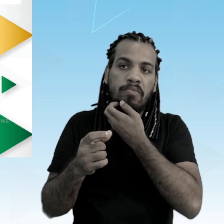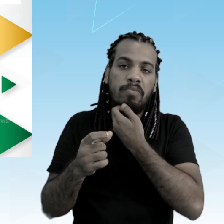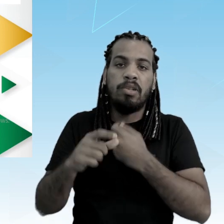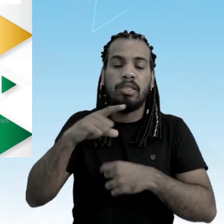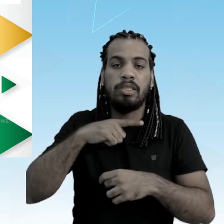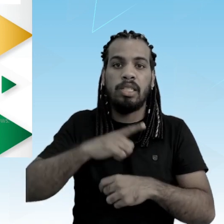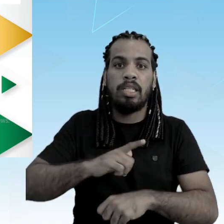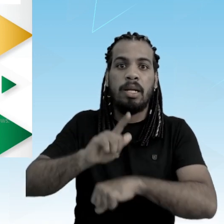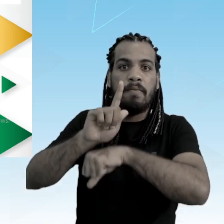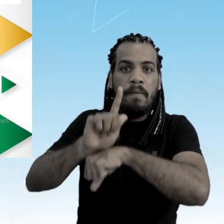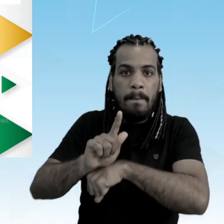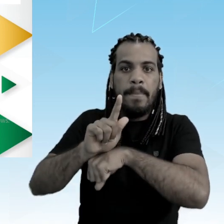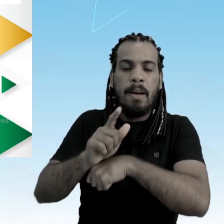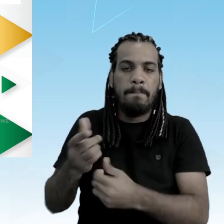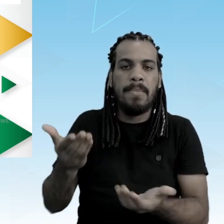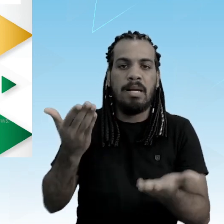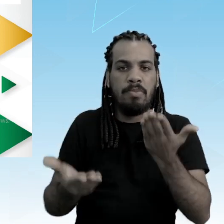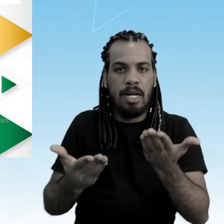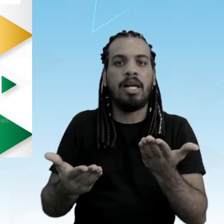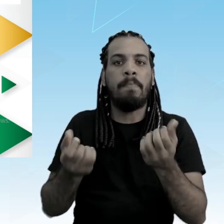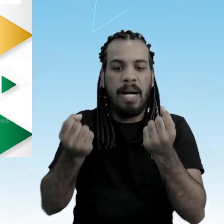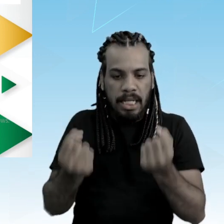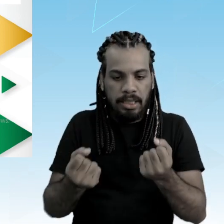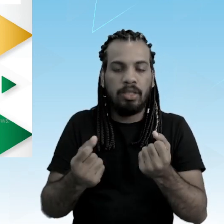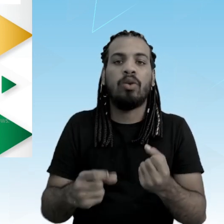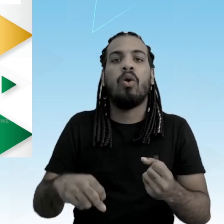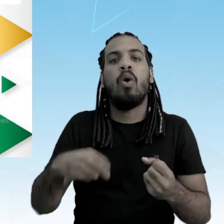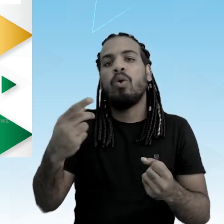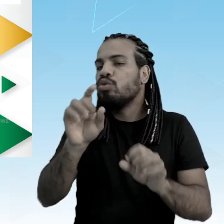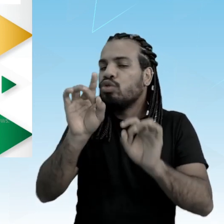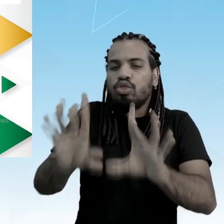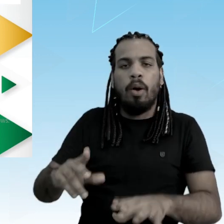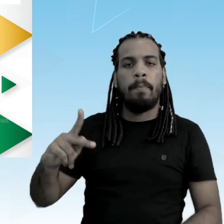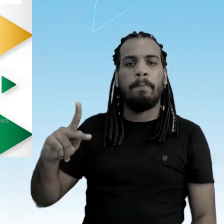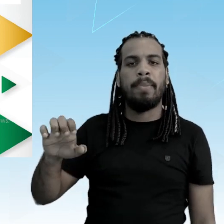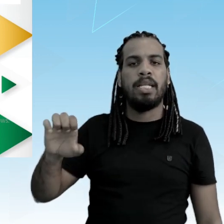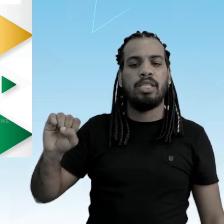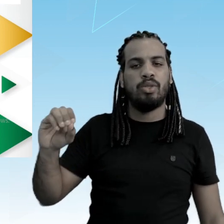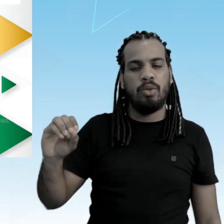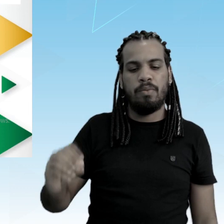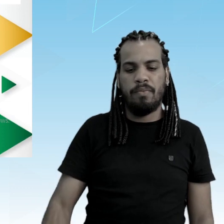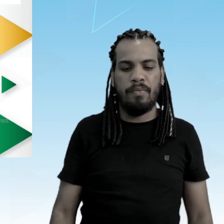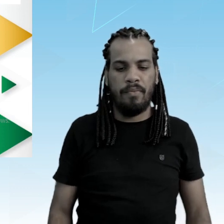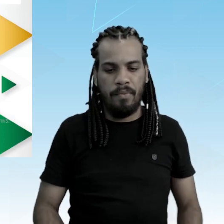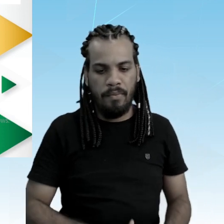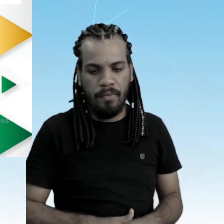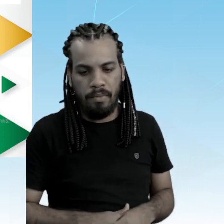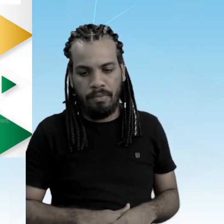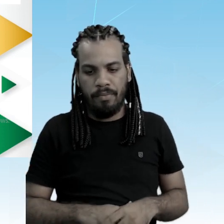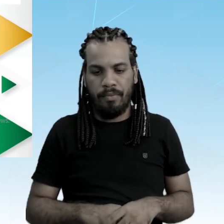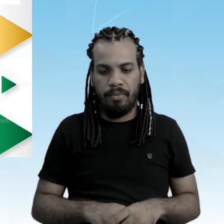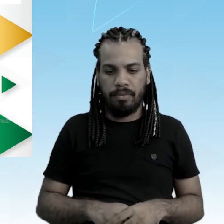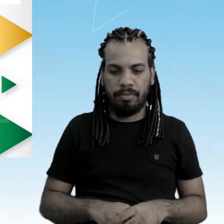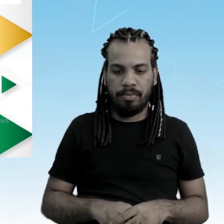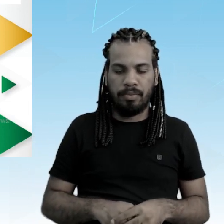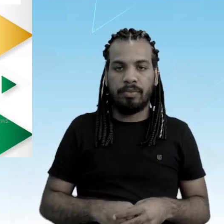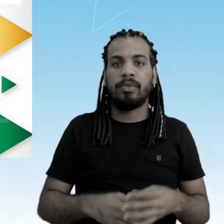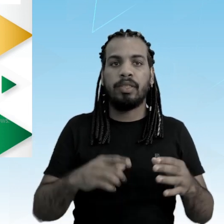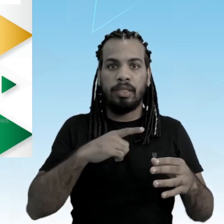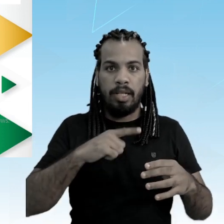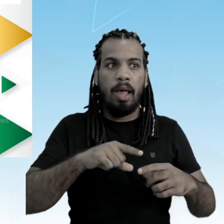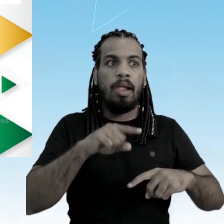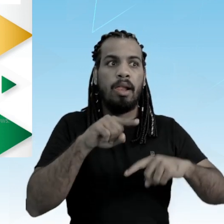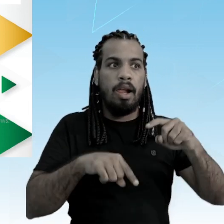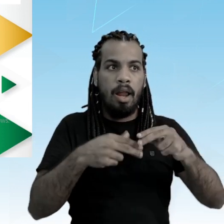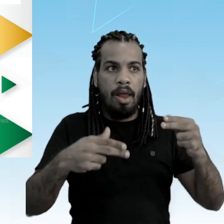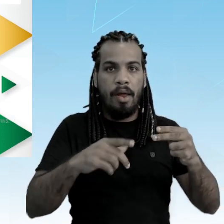de força-peso ou simplesmente peso. Cuidado, galerinha. Quando nos referimos à quantidade de